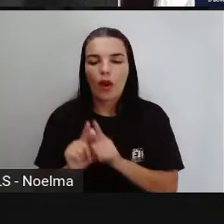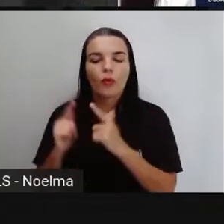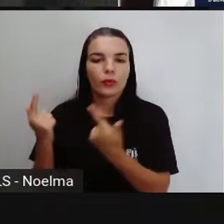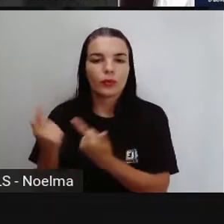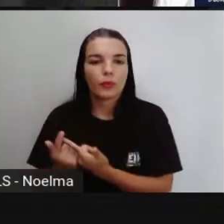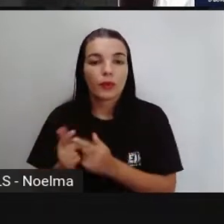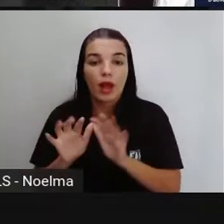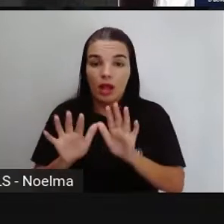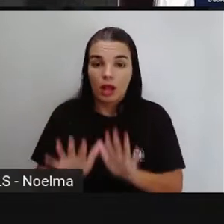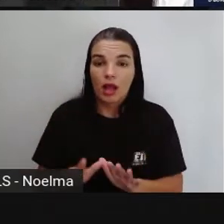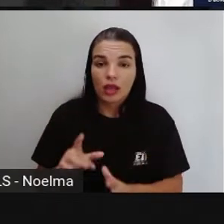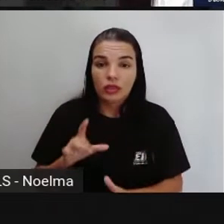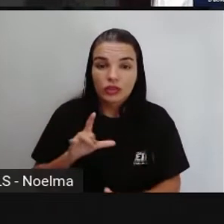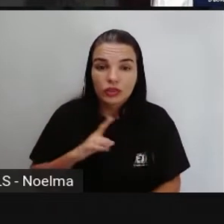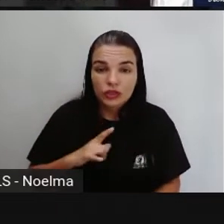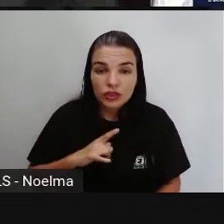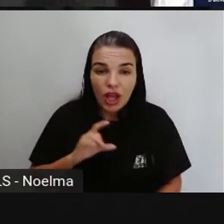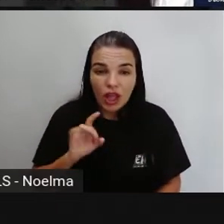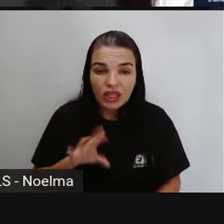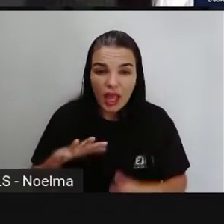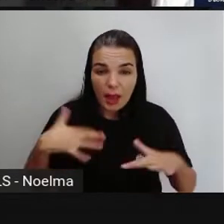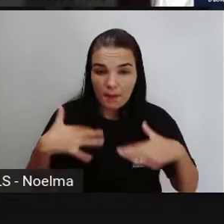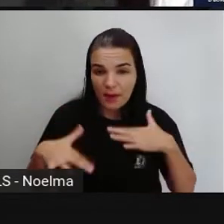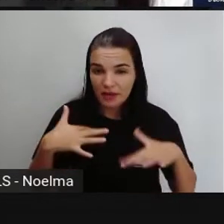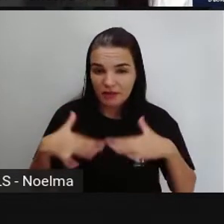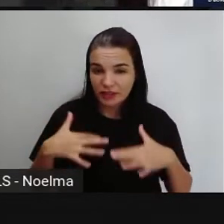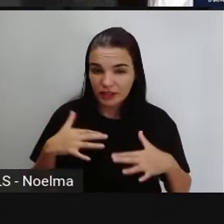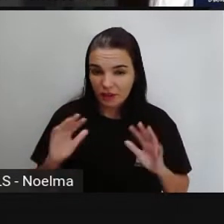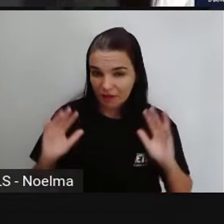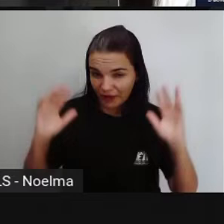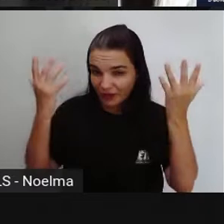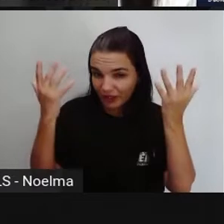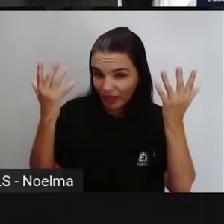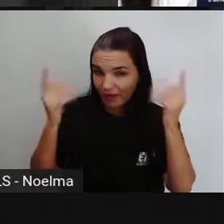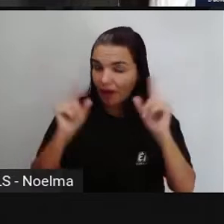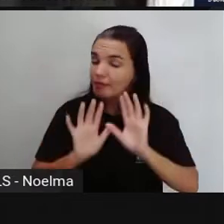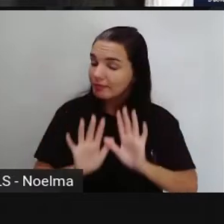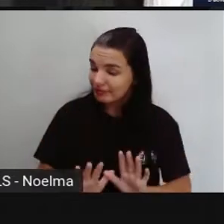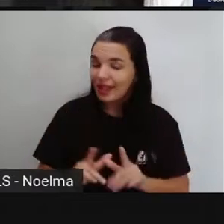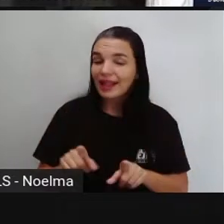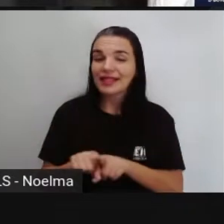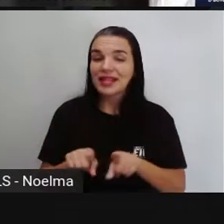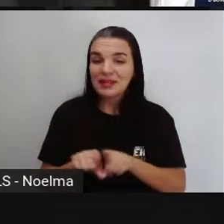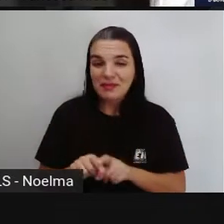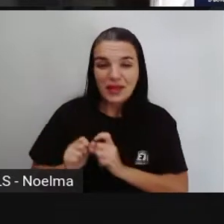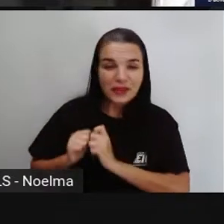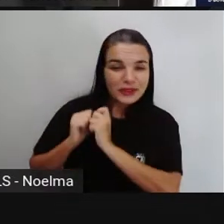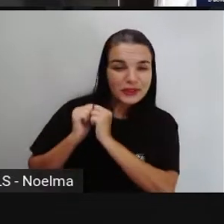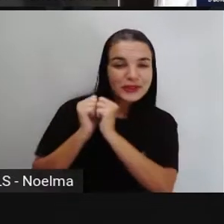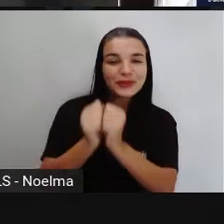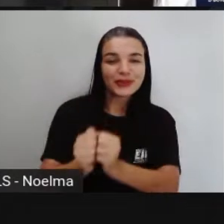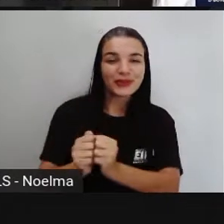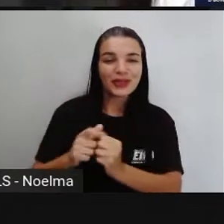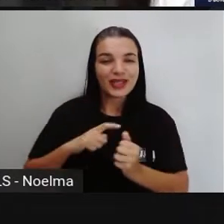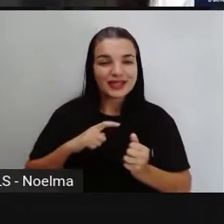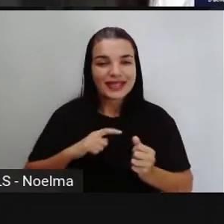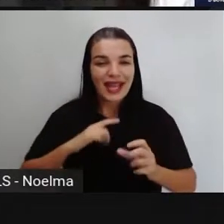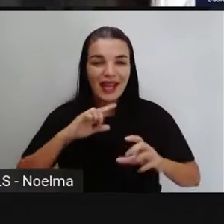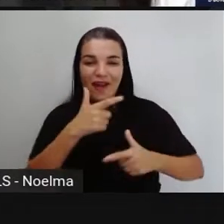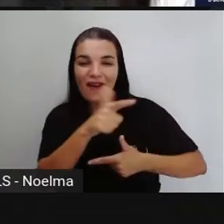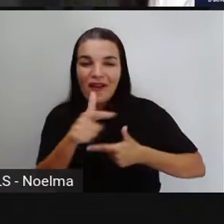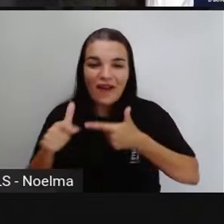elas não carregam só em si a manifestação festiva, né? Mas elas levam também outras